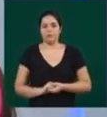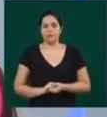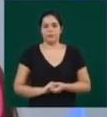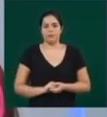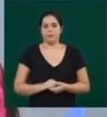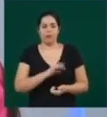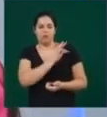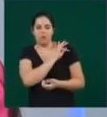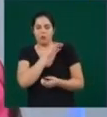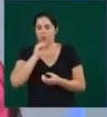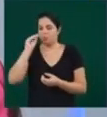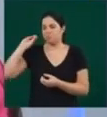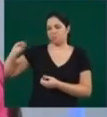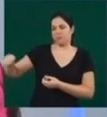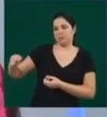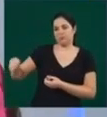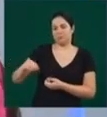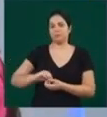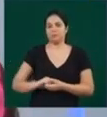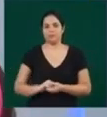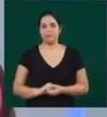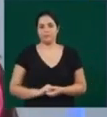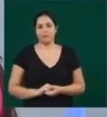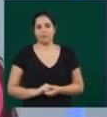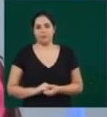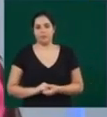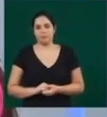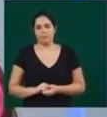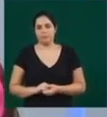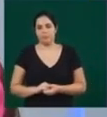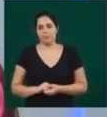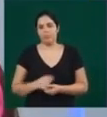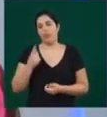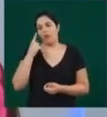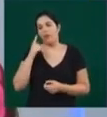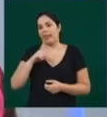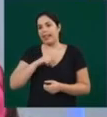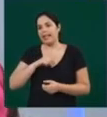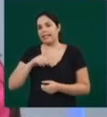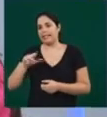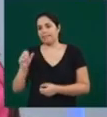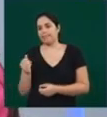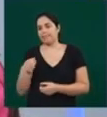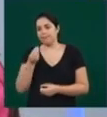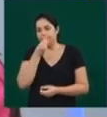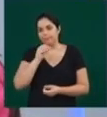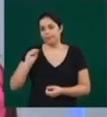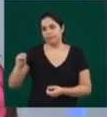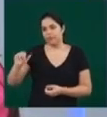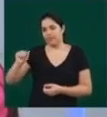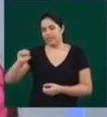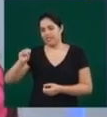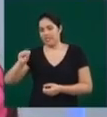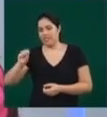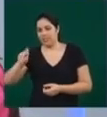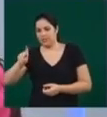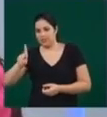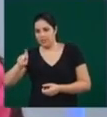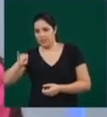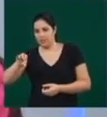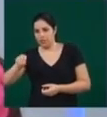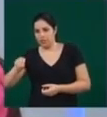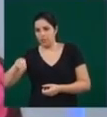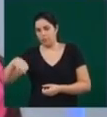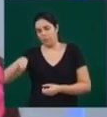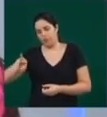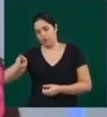de lado. Então, assim, são situações que, para configurar o assédio moral, precisam ser reiteradas, ou seja, habituais. Então, preciso